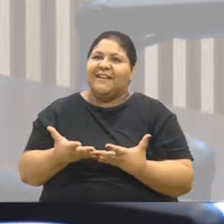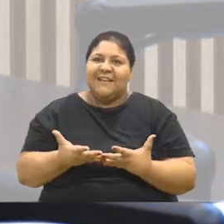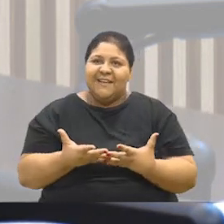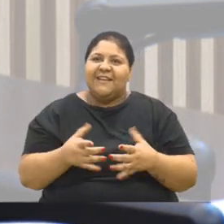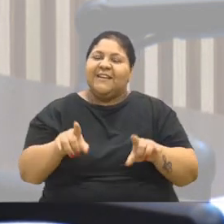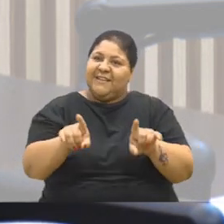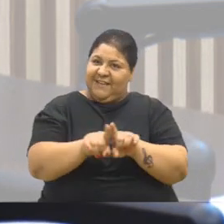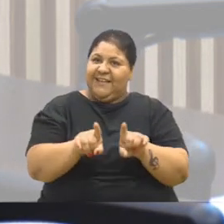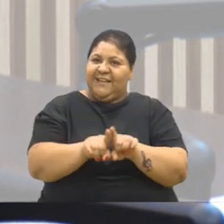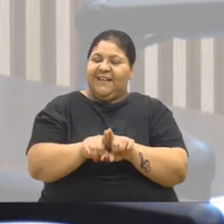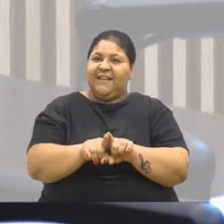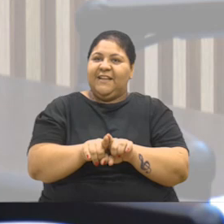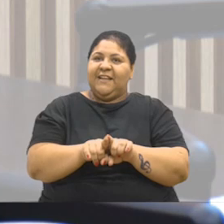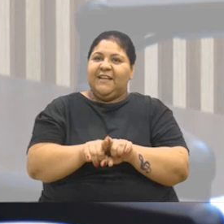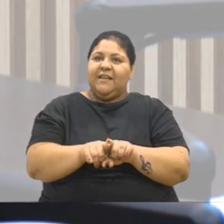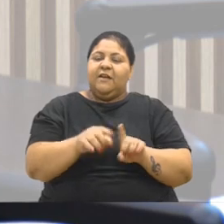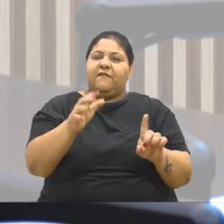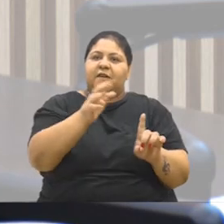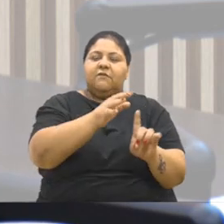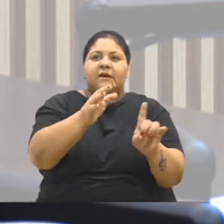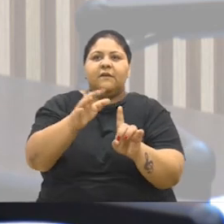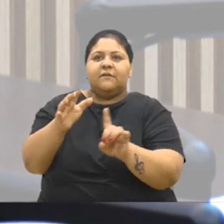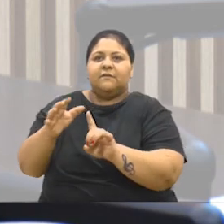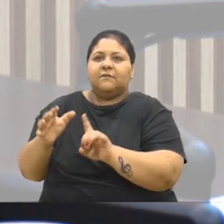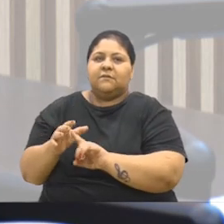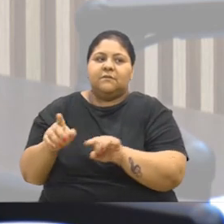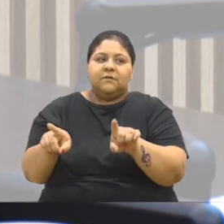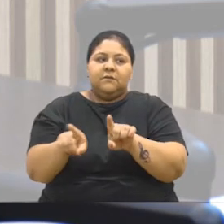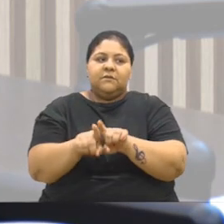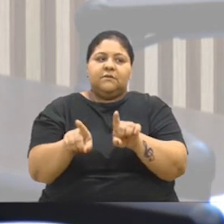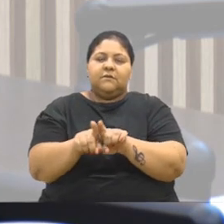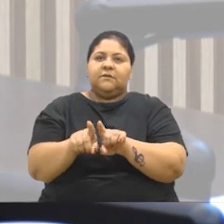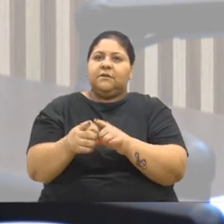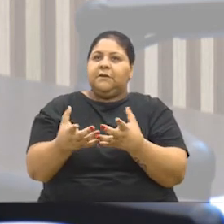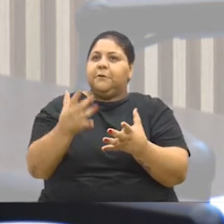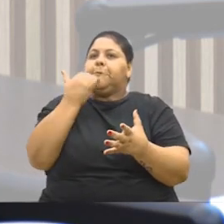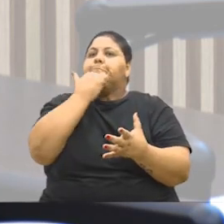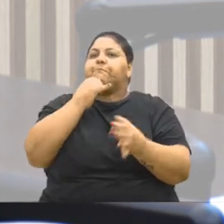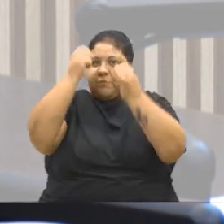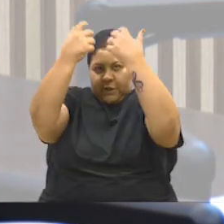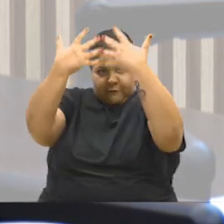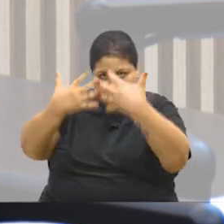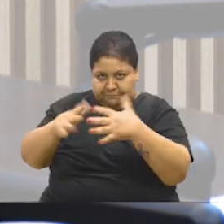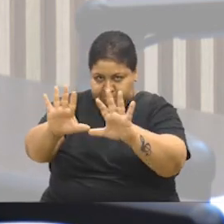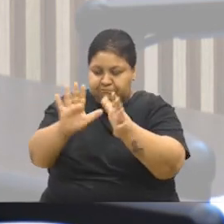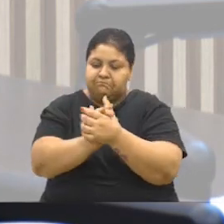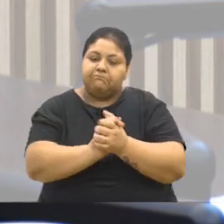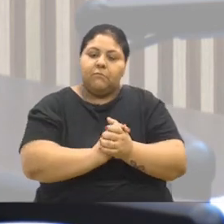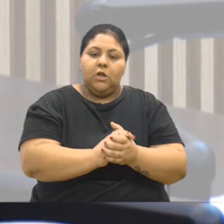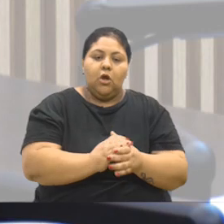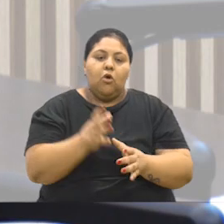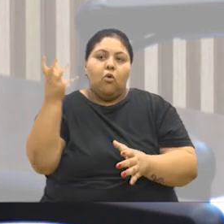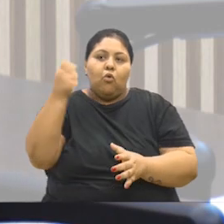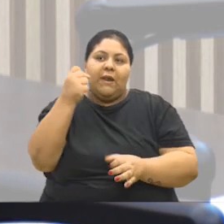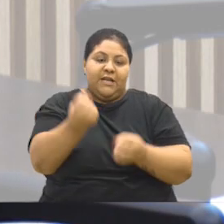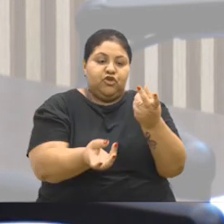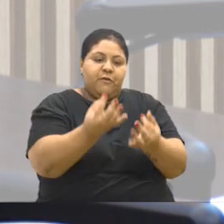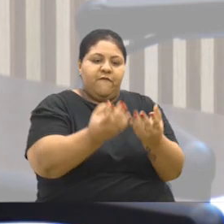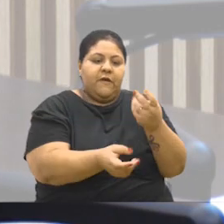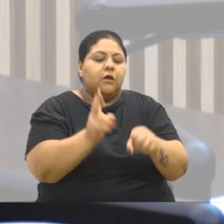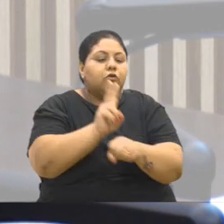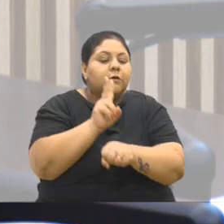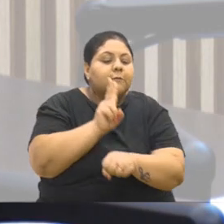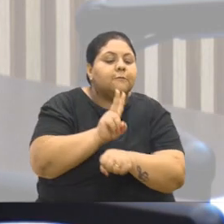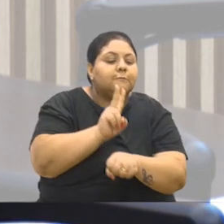Zenão. O efeito Zenão, ele funciona quando tu, por exemplo, coloca o leite para ferver. Tu fica olhando aquele leite, cuidando